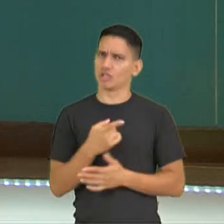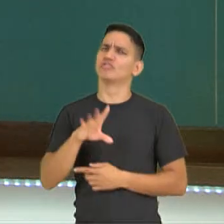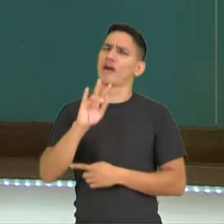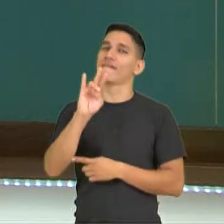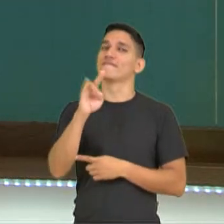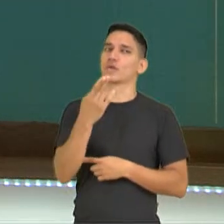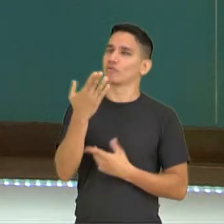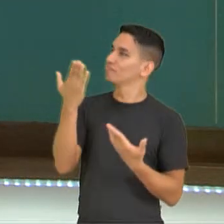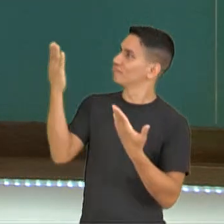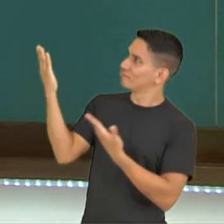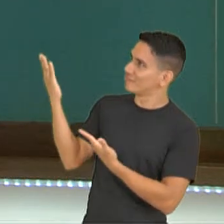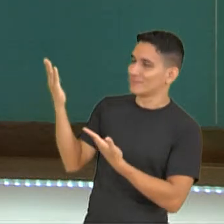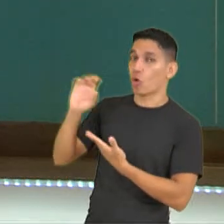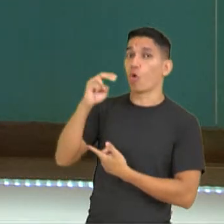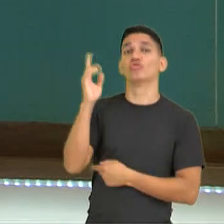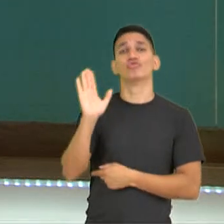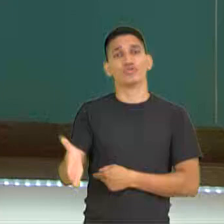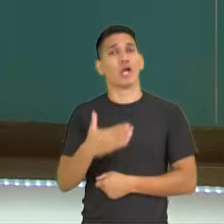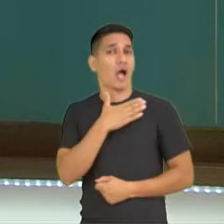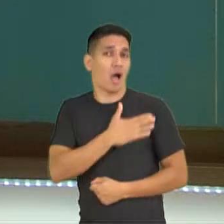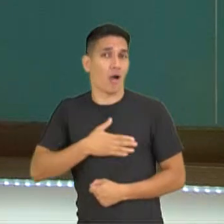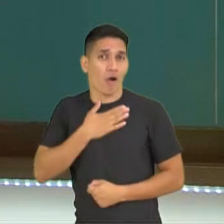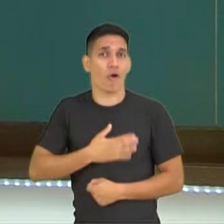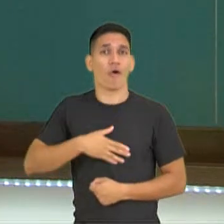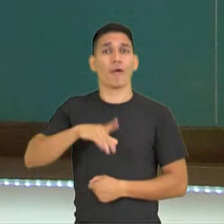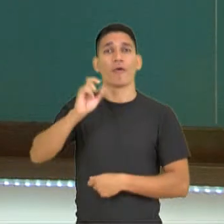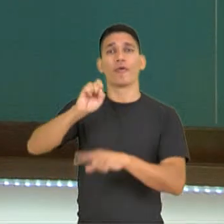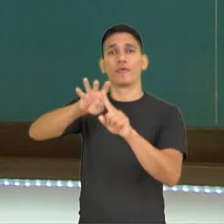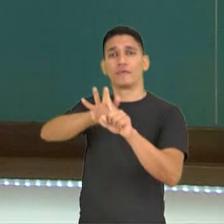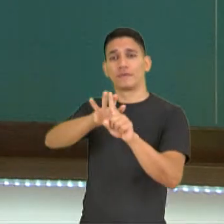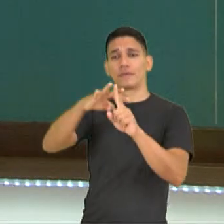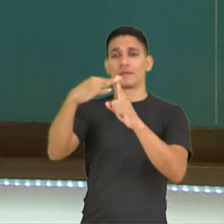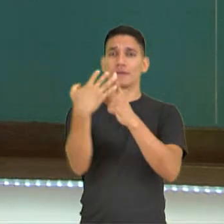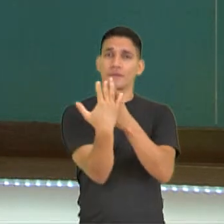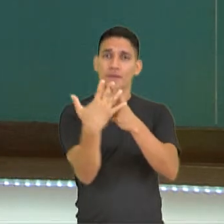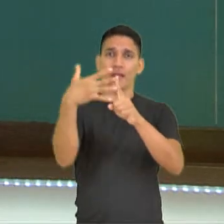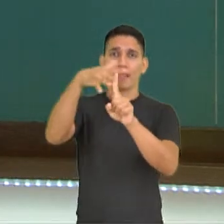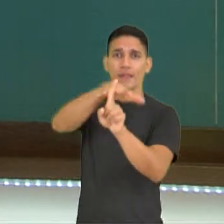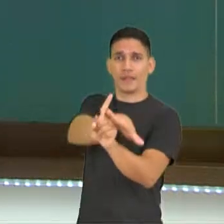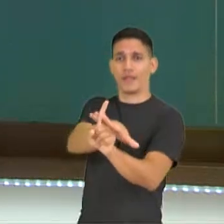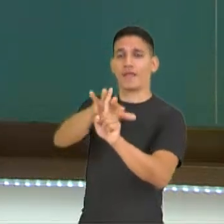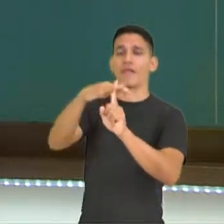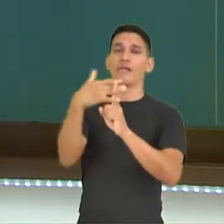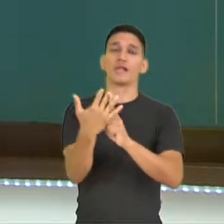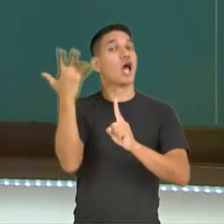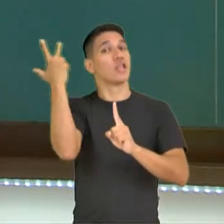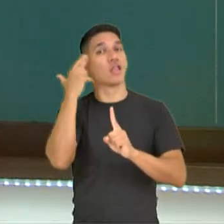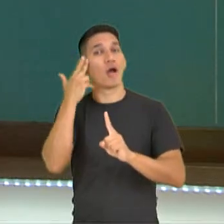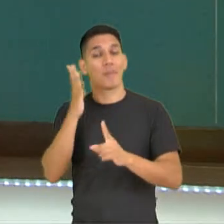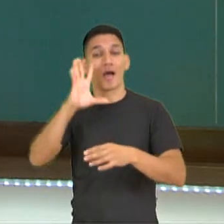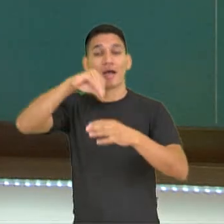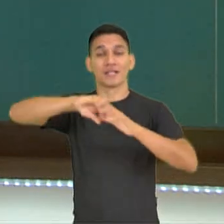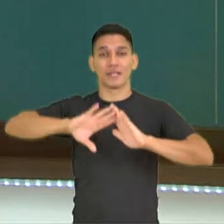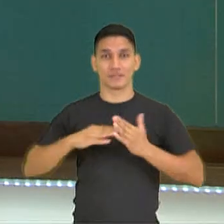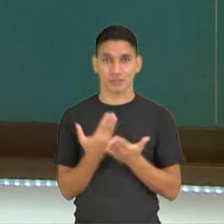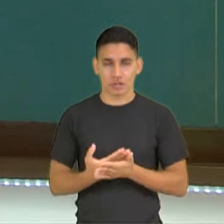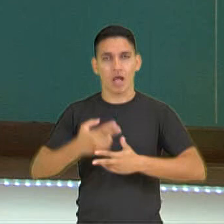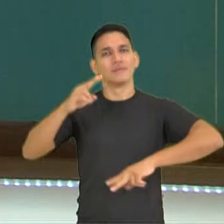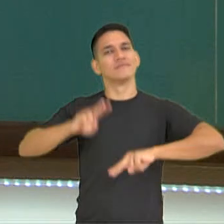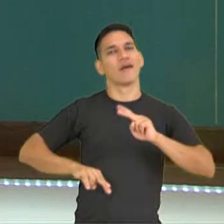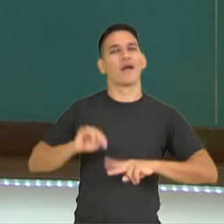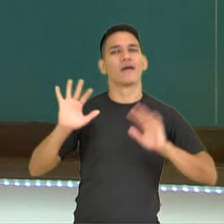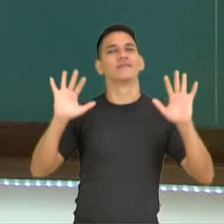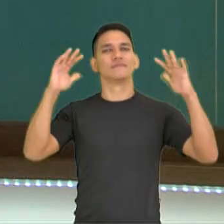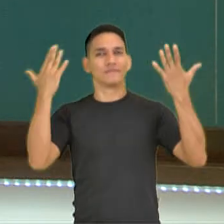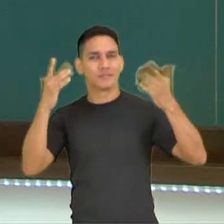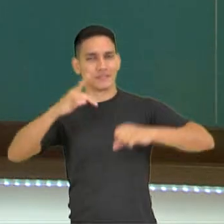já dançaram o pau de fitas. Muitas vezes é usado em apresentações juninas, dentro das escolas. Tem todo